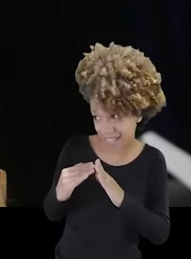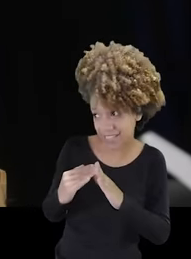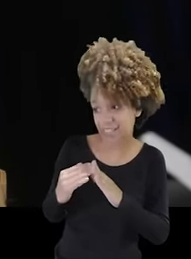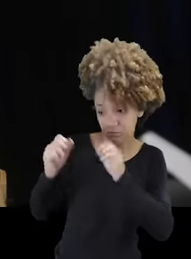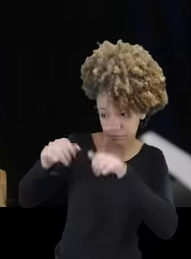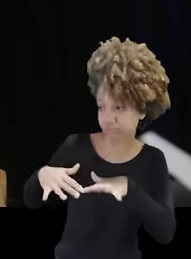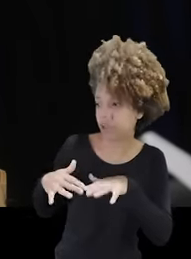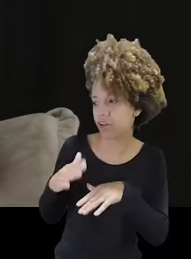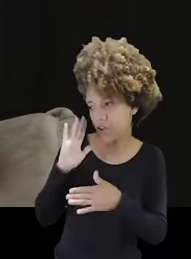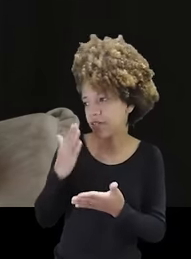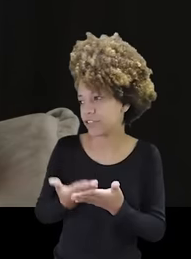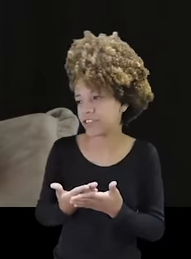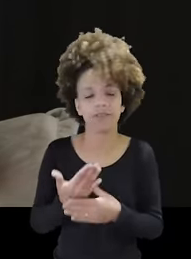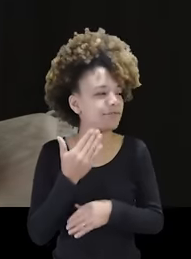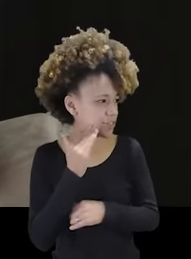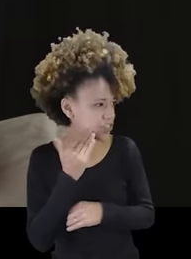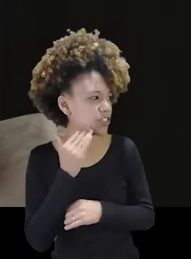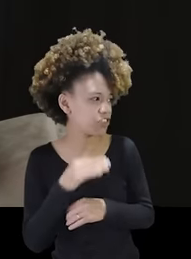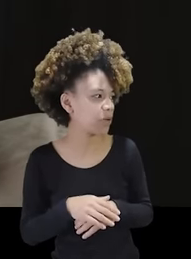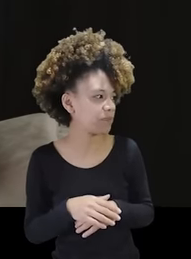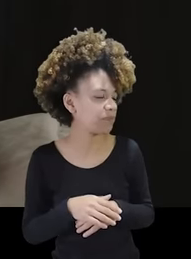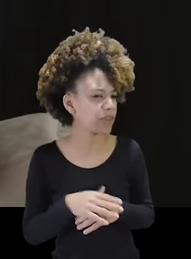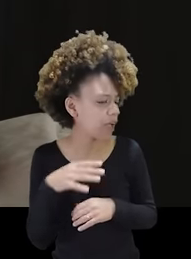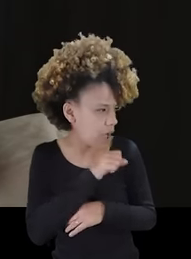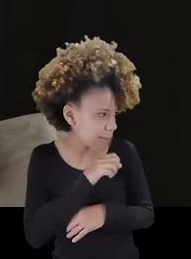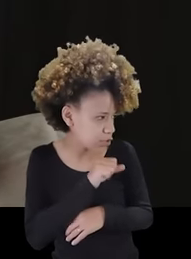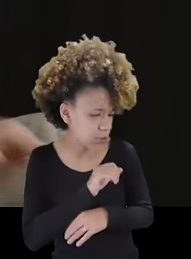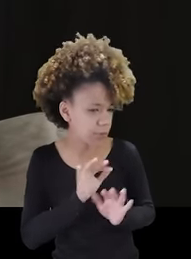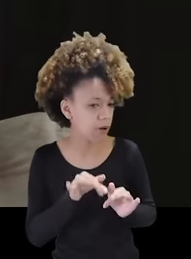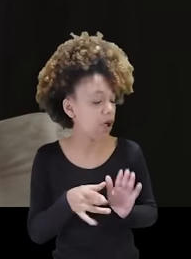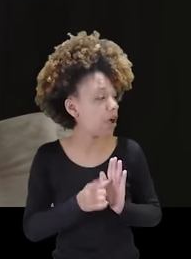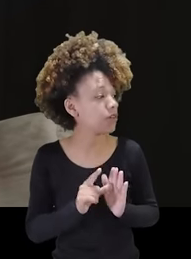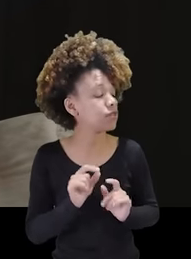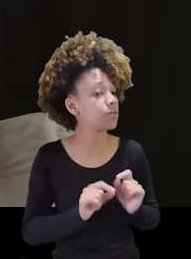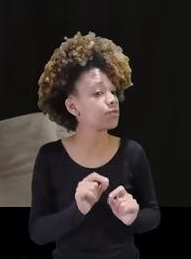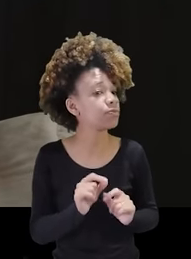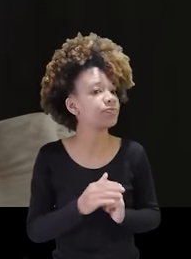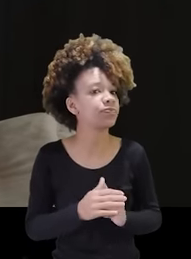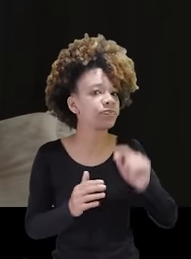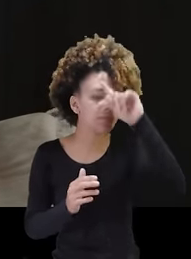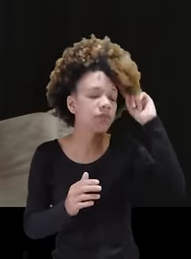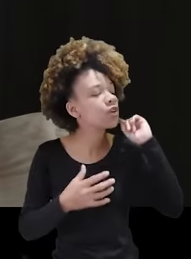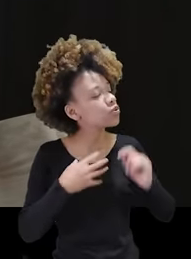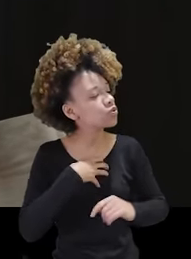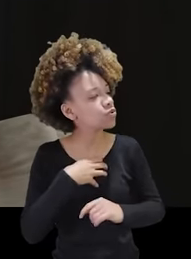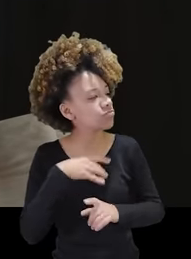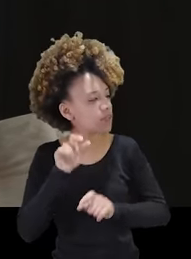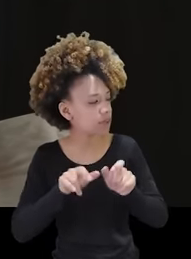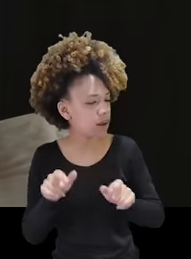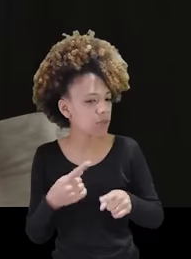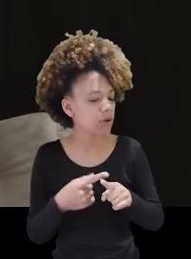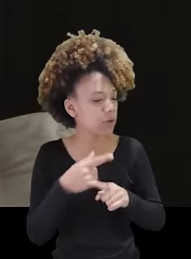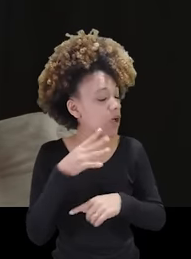eu vou acreditar entendeu porque fica entendi entendi vamos falar um rapidinho aqui para antes sobre sobre a coisa da do comportamento da